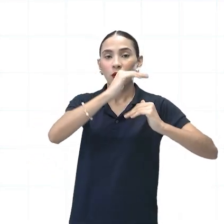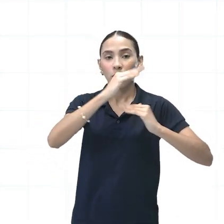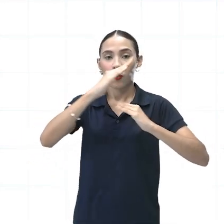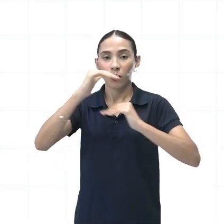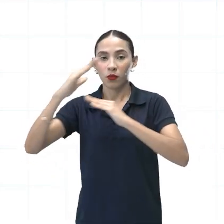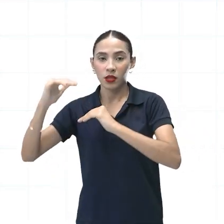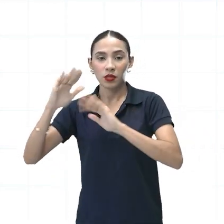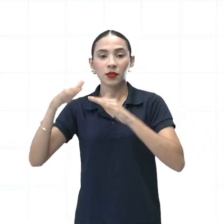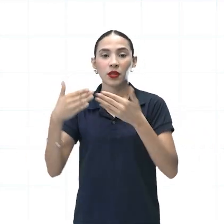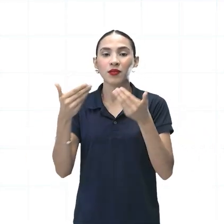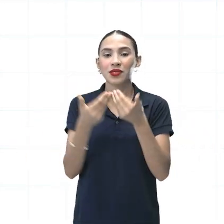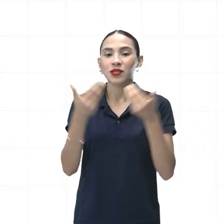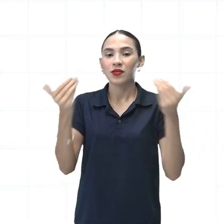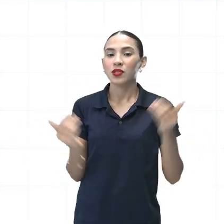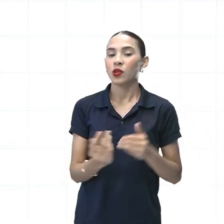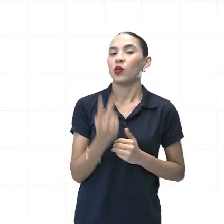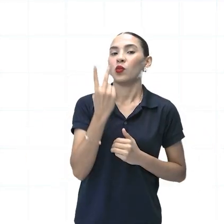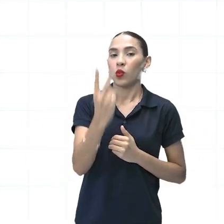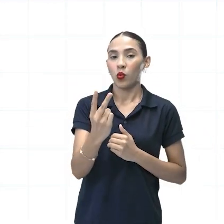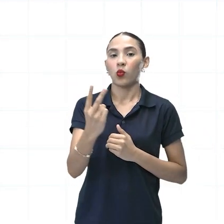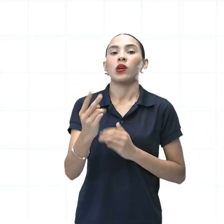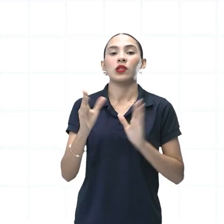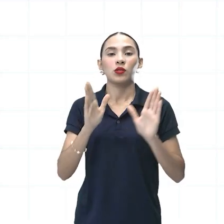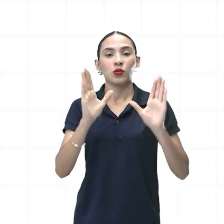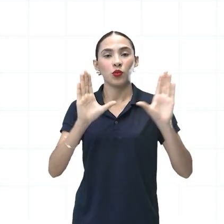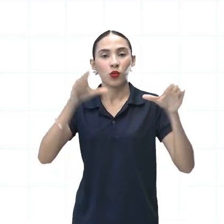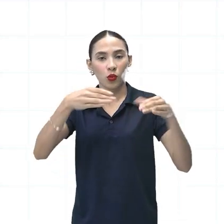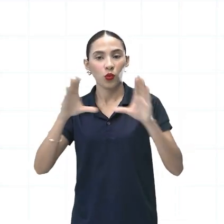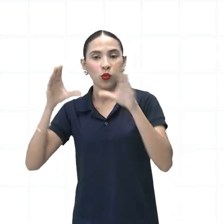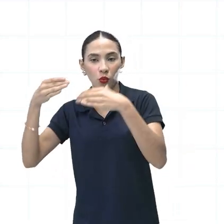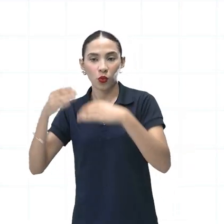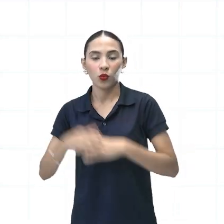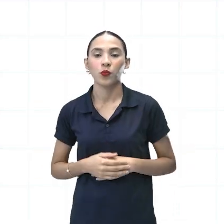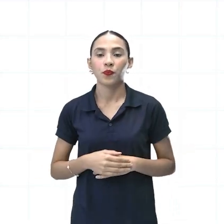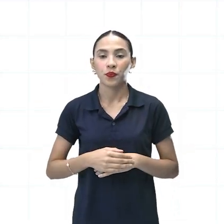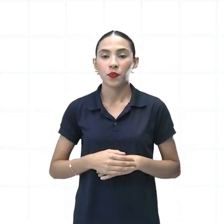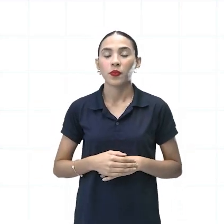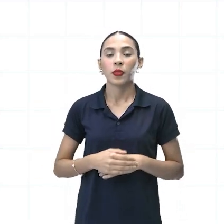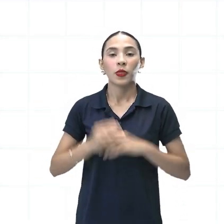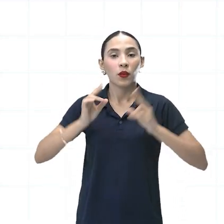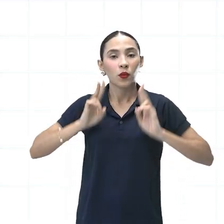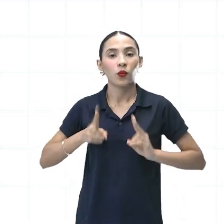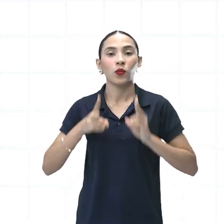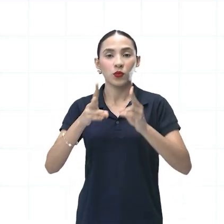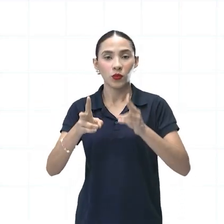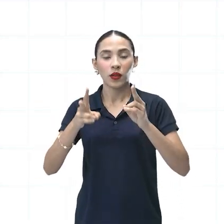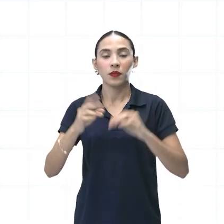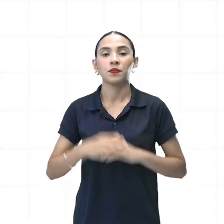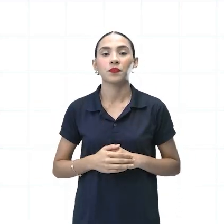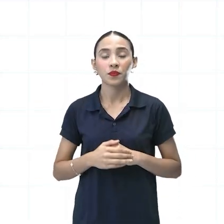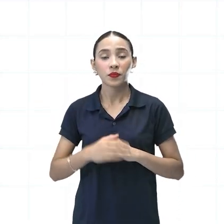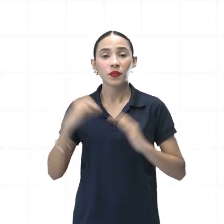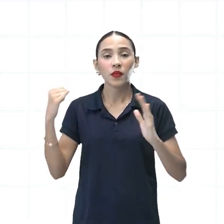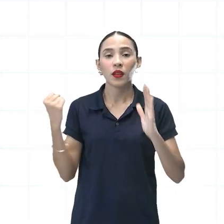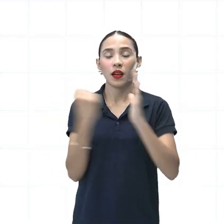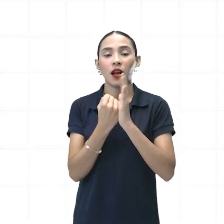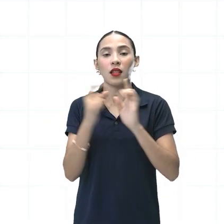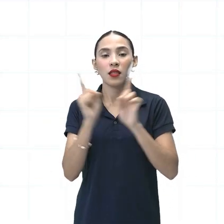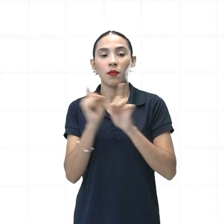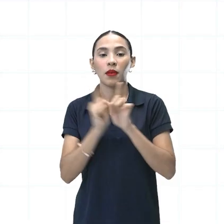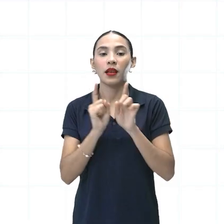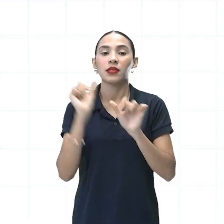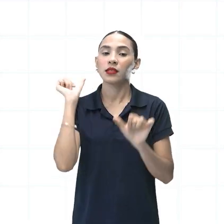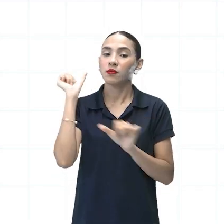cubismo ele se divide em duas grandes fases. Essas duas fases elas vão perpetuar, né, e marcar esse